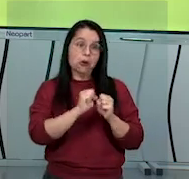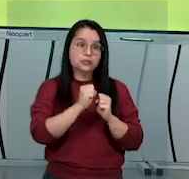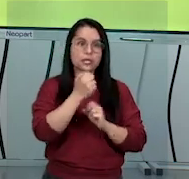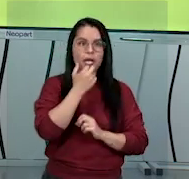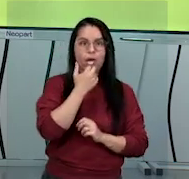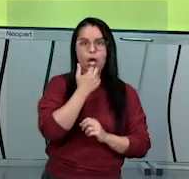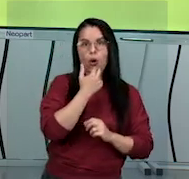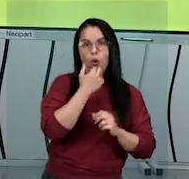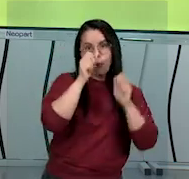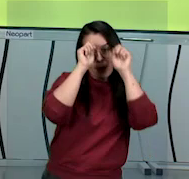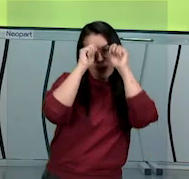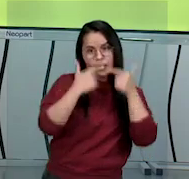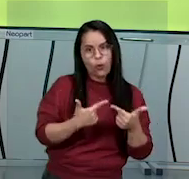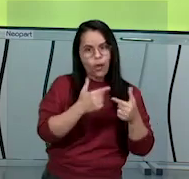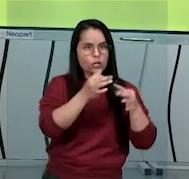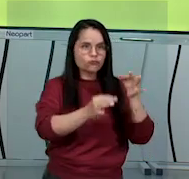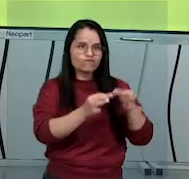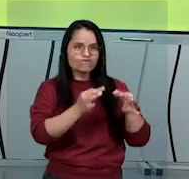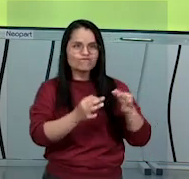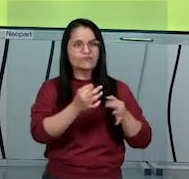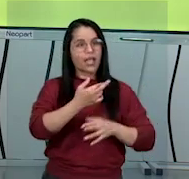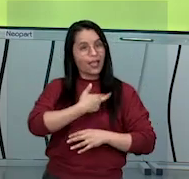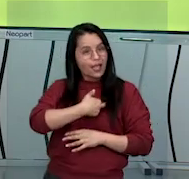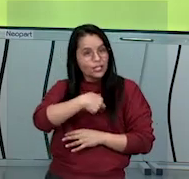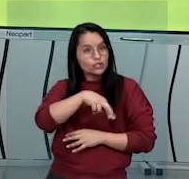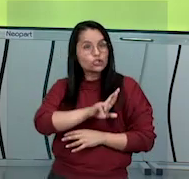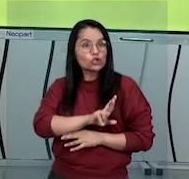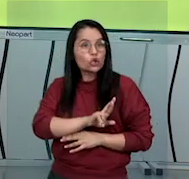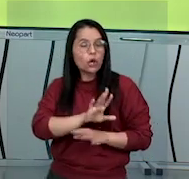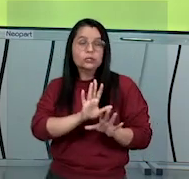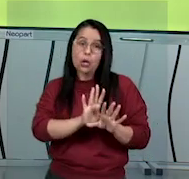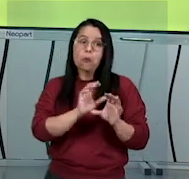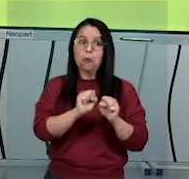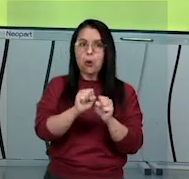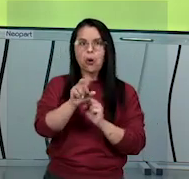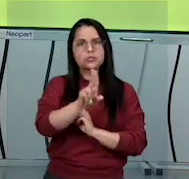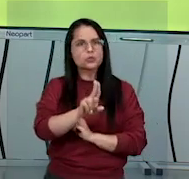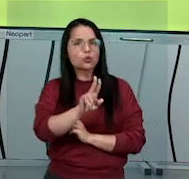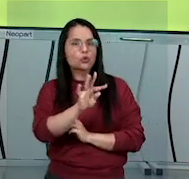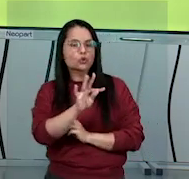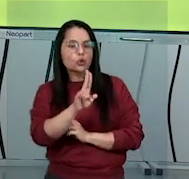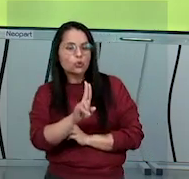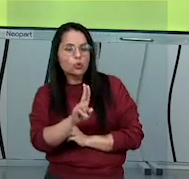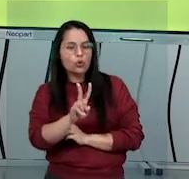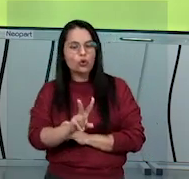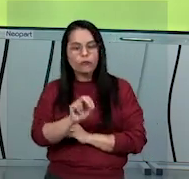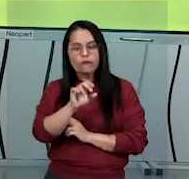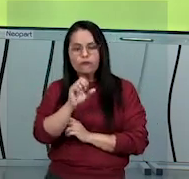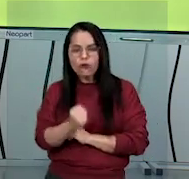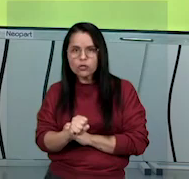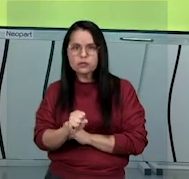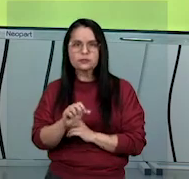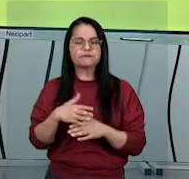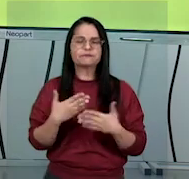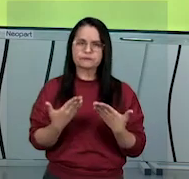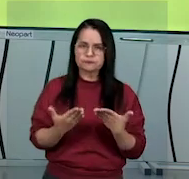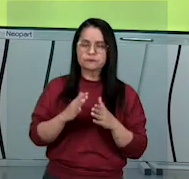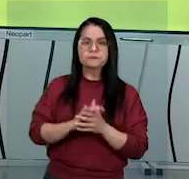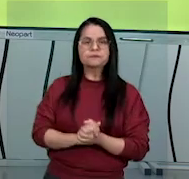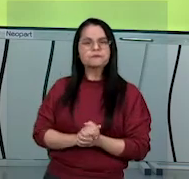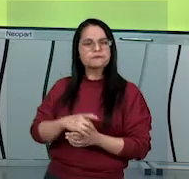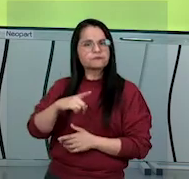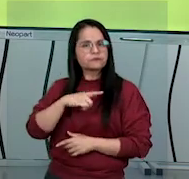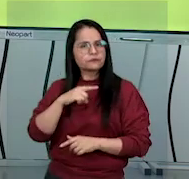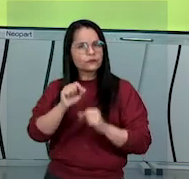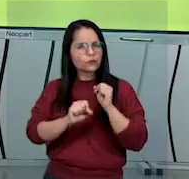língua religiosa, sabe, uma liturgia. Então, o tu e o vós são usados muito nesses termos. Nós temos,